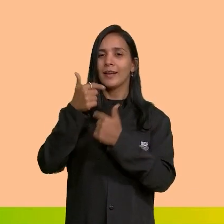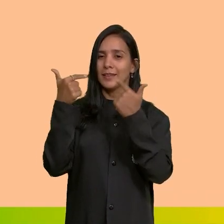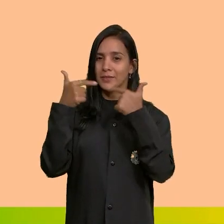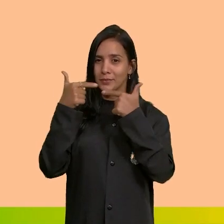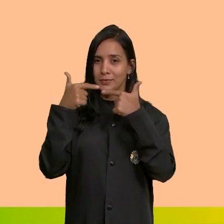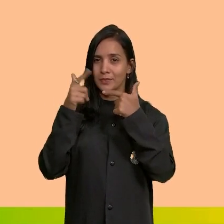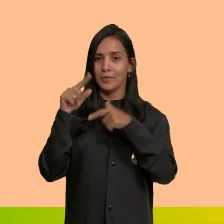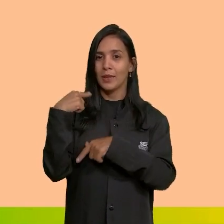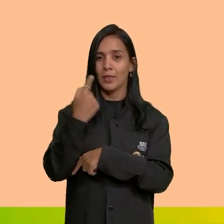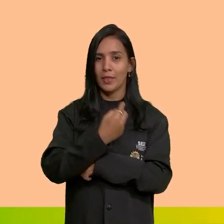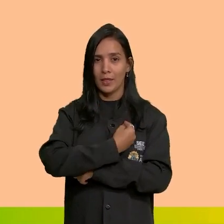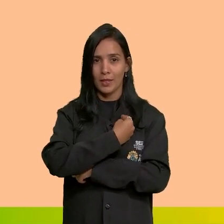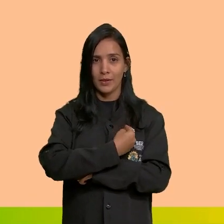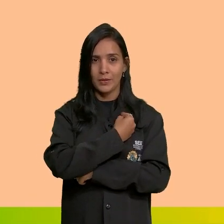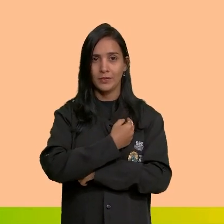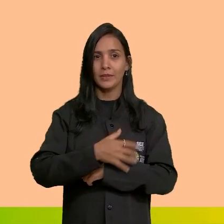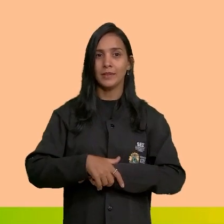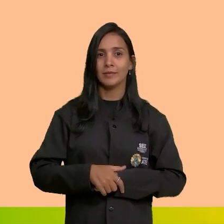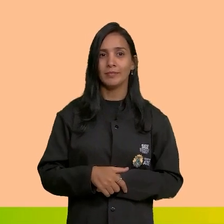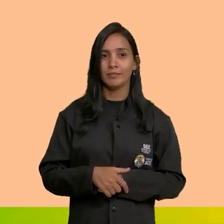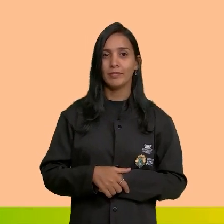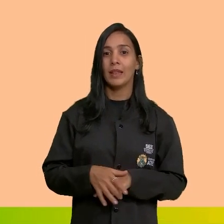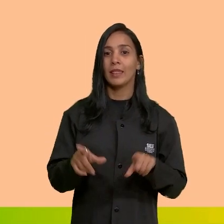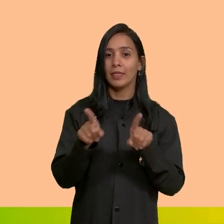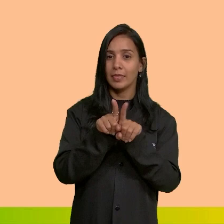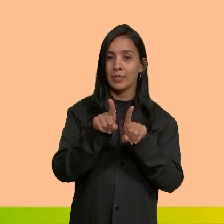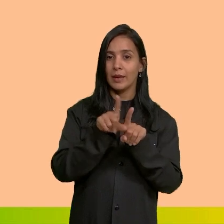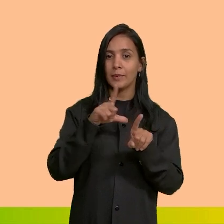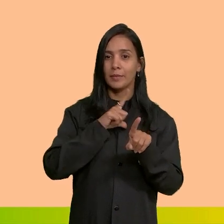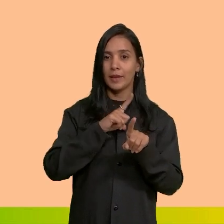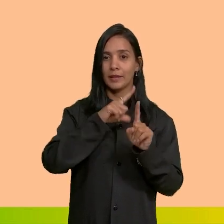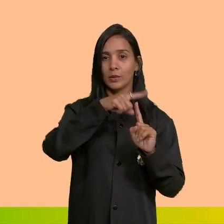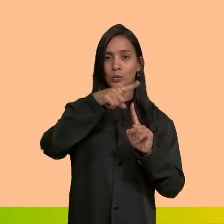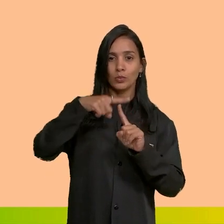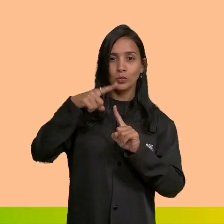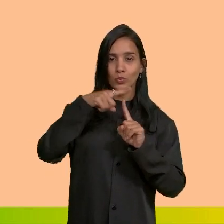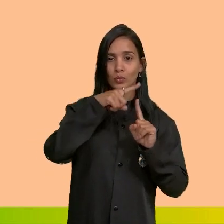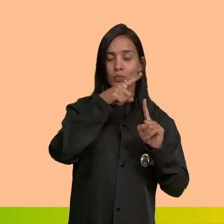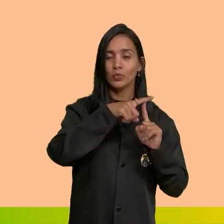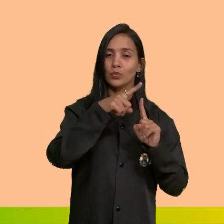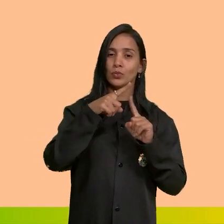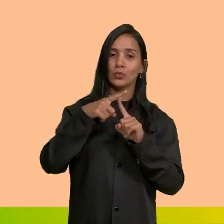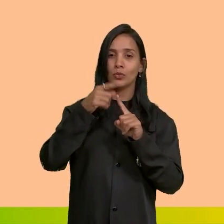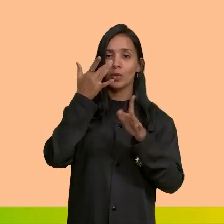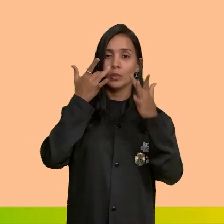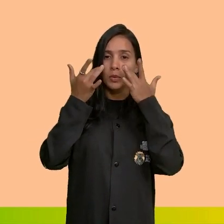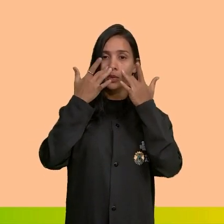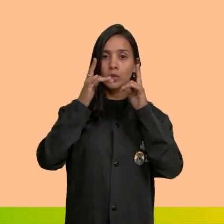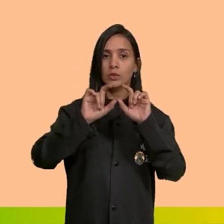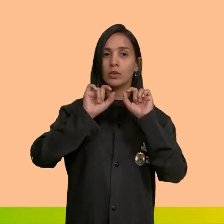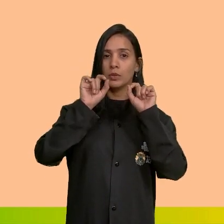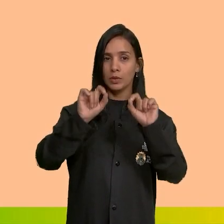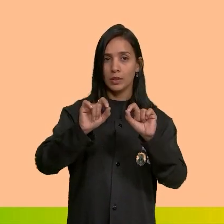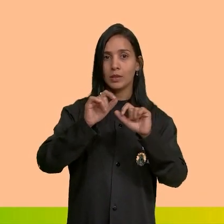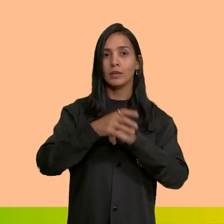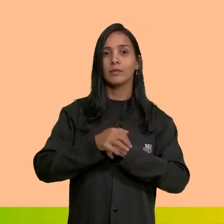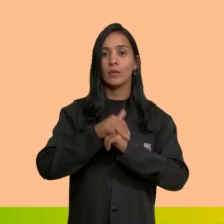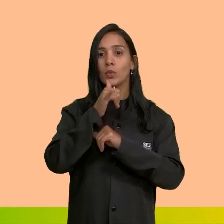Aí nós vamos ter o drama. O drama se concentra na exploração de emoções humanas profundas